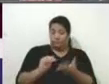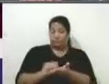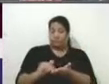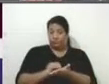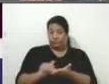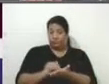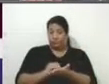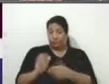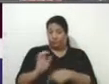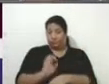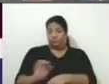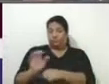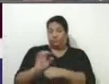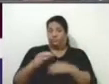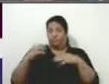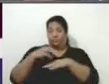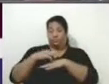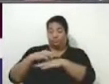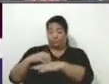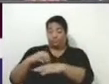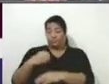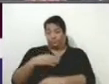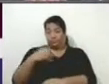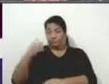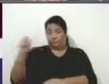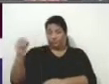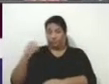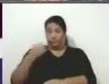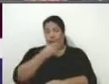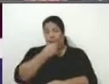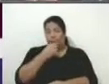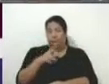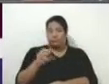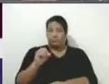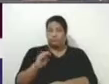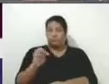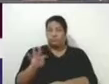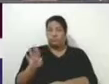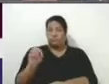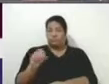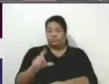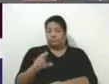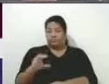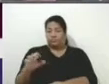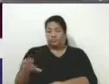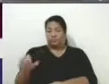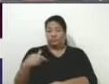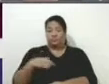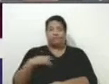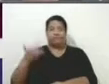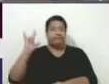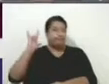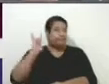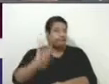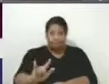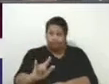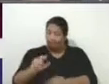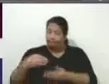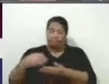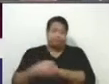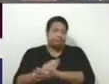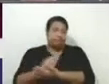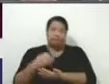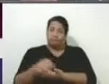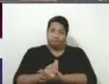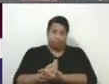Lucena, que adora Botucatu. Se ele não adorasse Botucatu, ele ia abrir a agenda sábado às